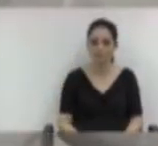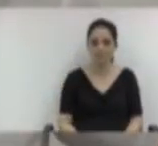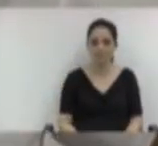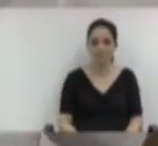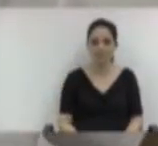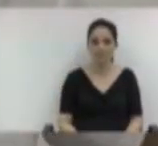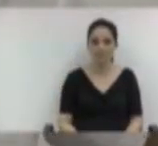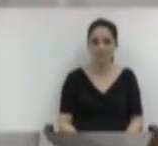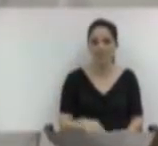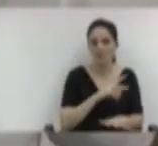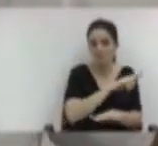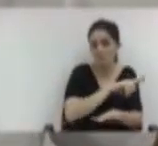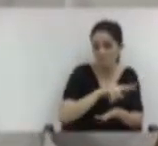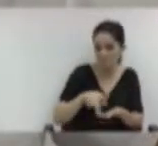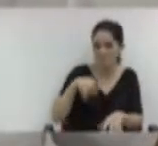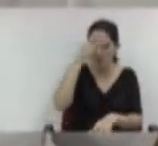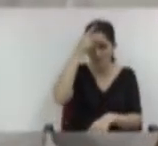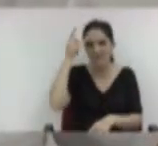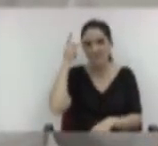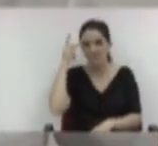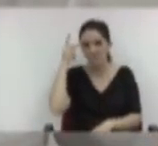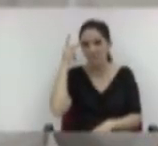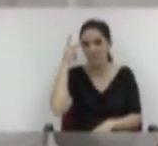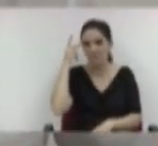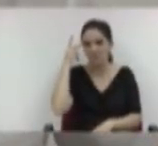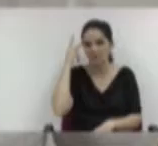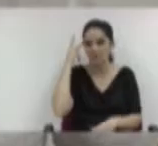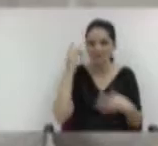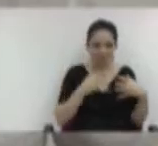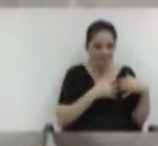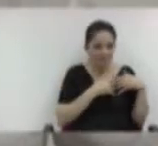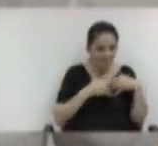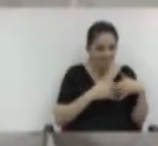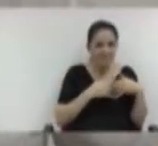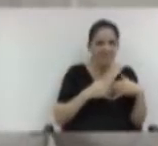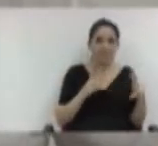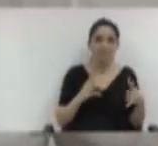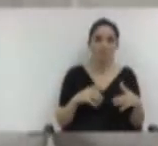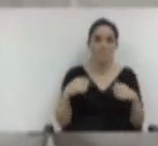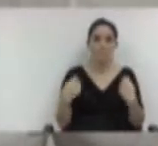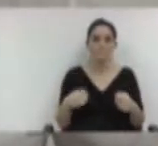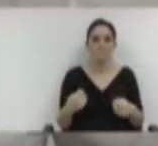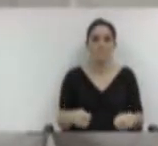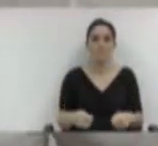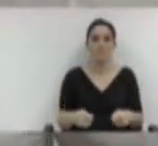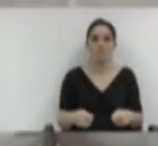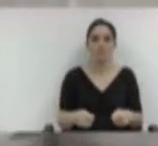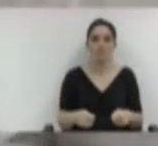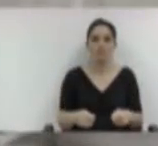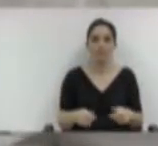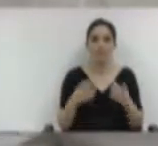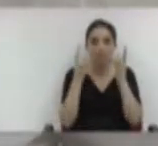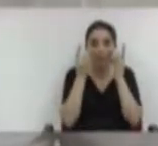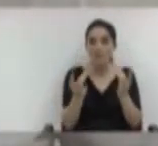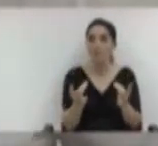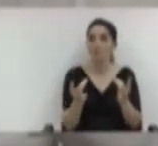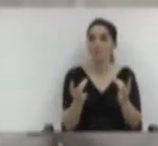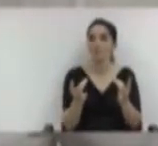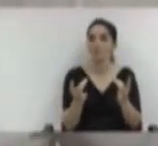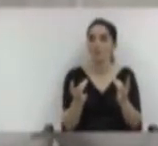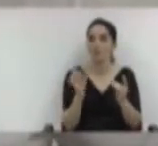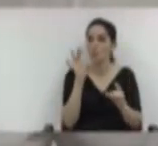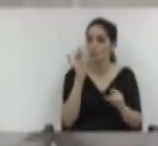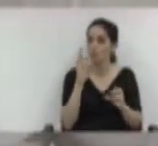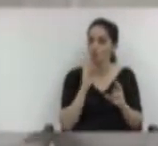vai mexer com muita gente durante o tempo que está se construindo. Então, precisamos ter um pouco de maturidade também, para a gente não ficar só atacando pedra